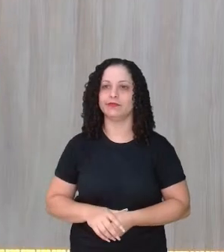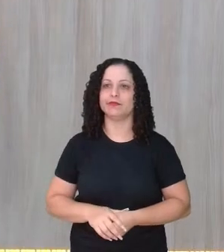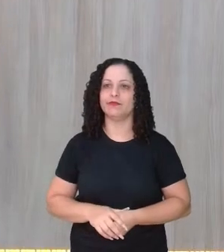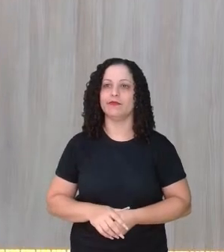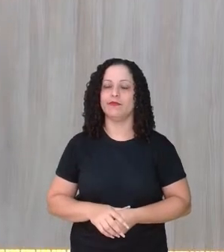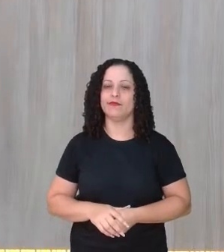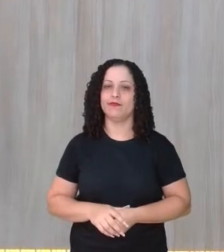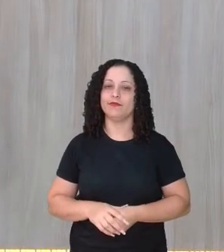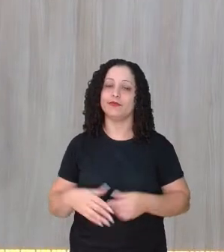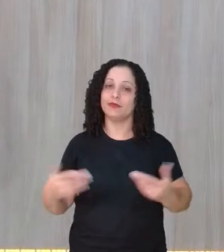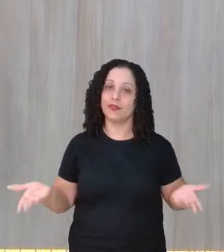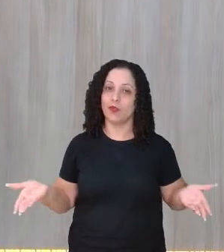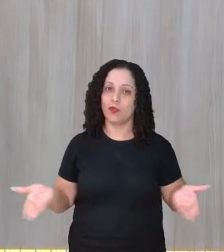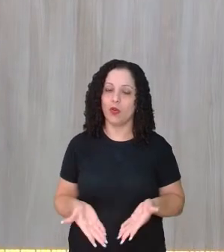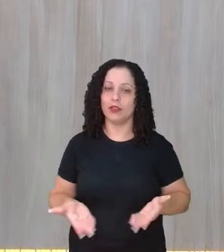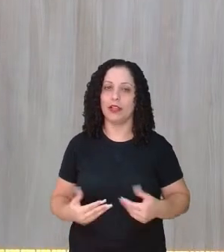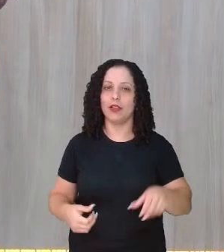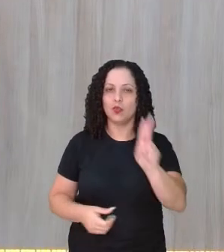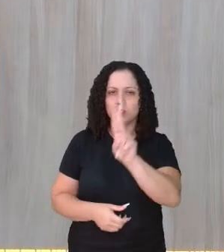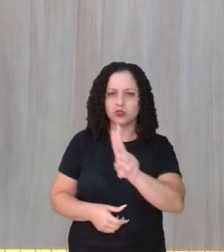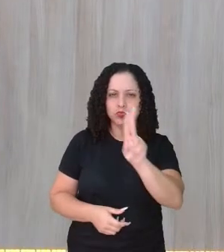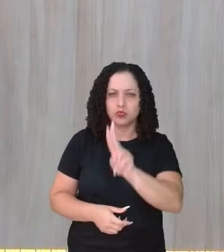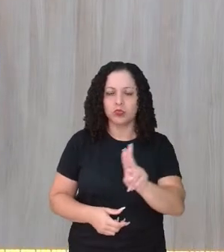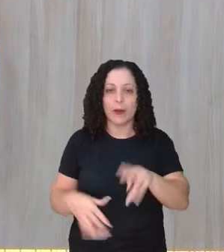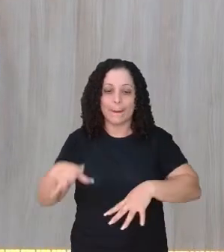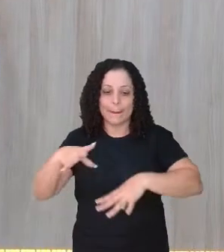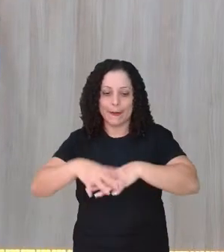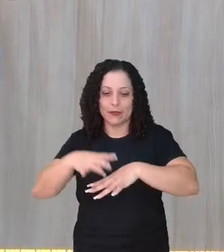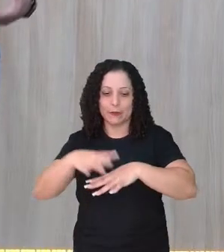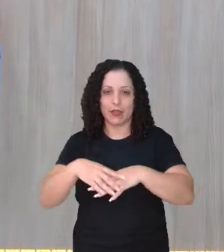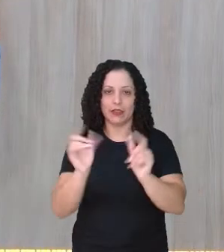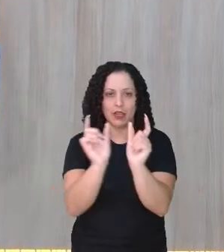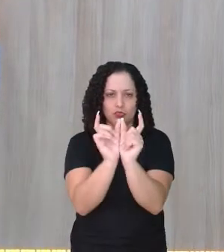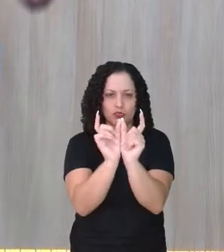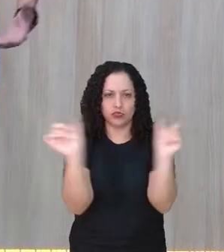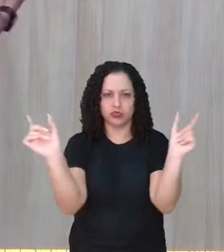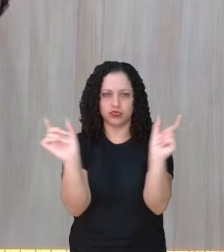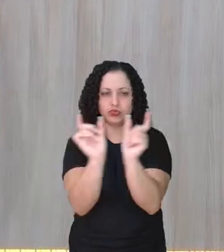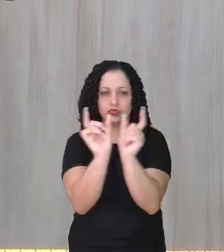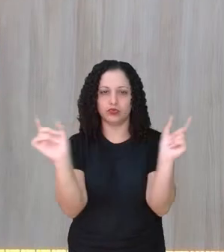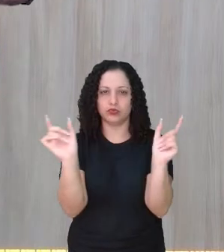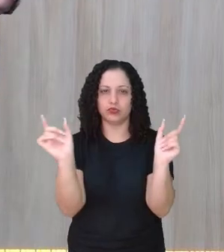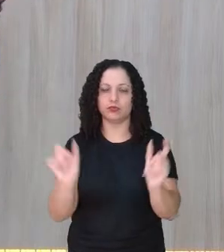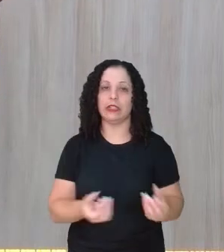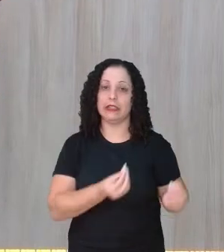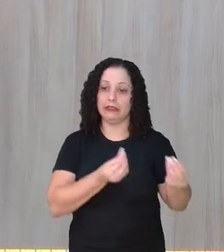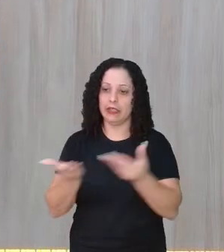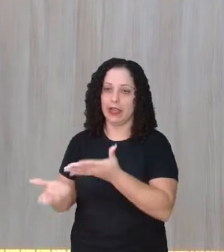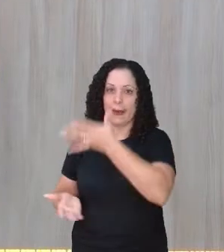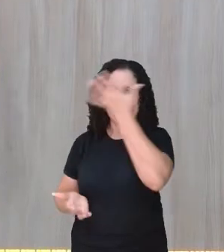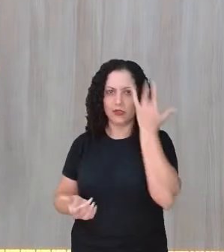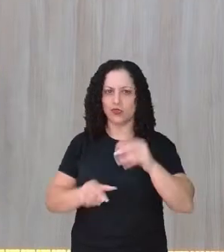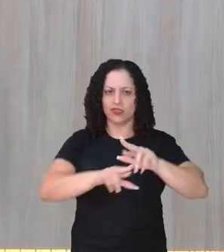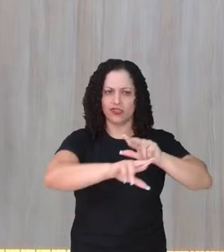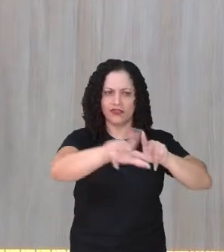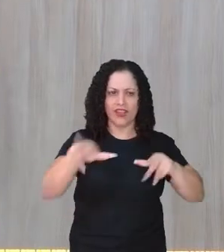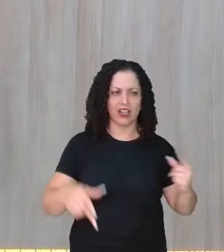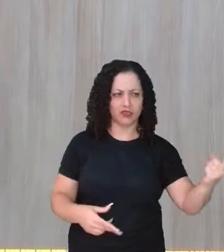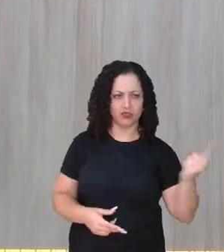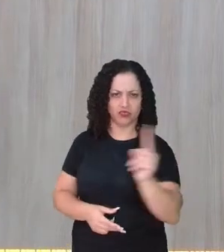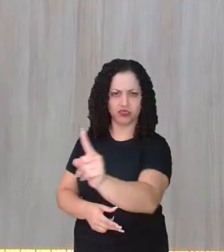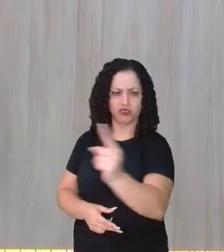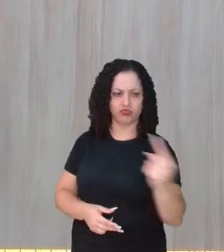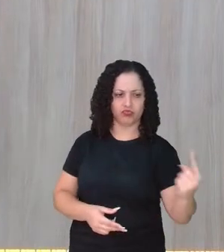pego e escrevo uma expressão e entrego essa expressão para cada uma dessas 3 pessoas diferentes que vão a